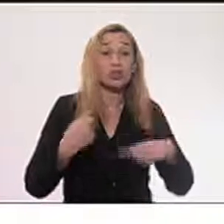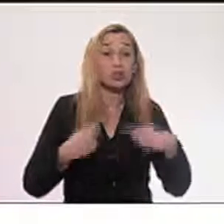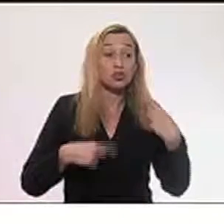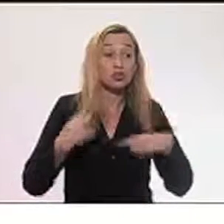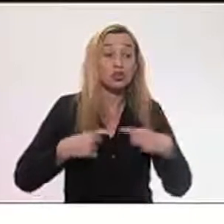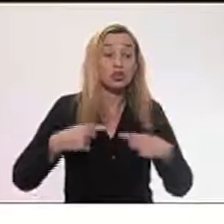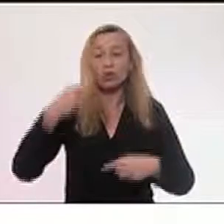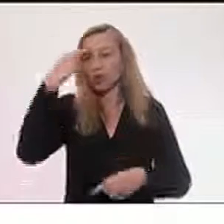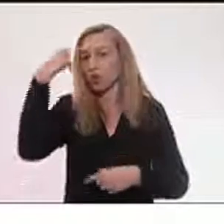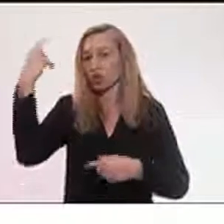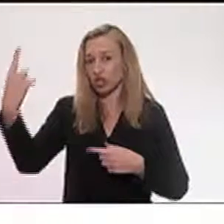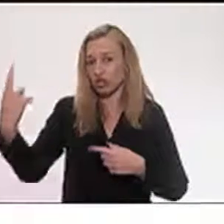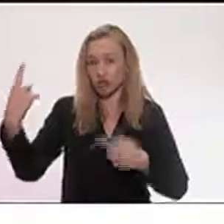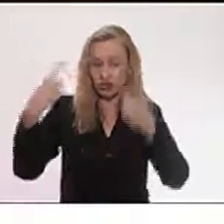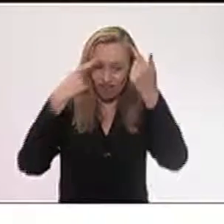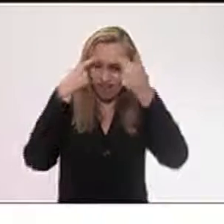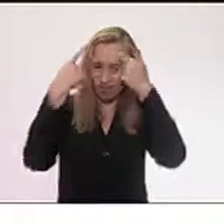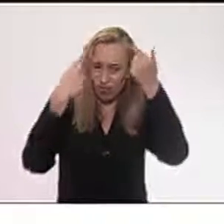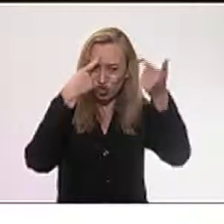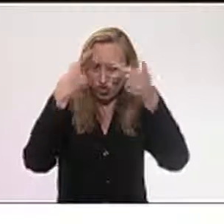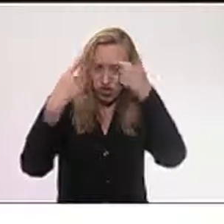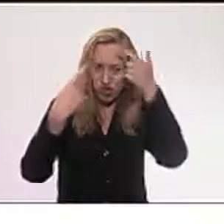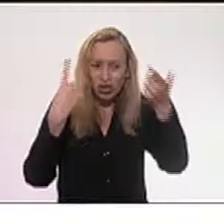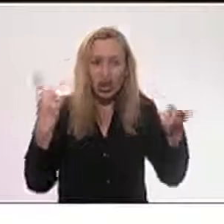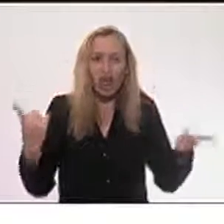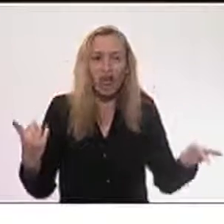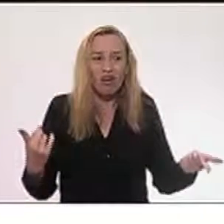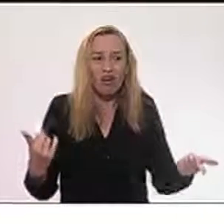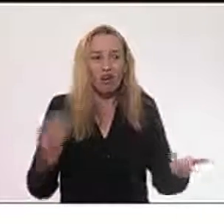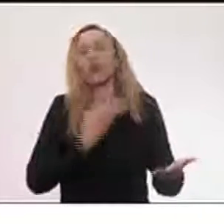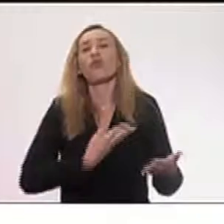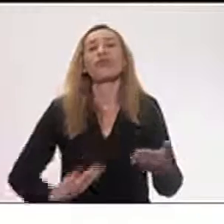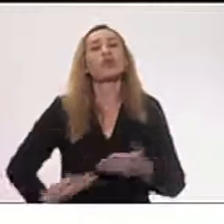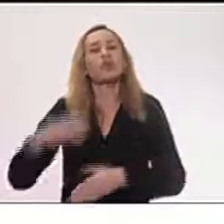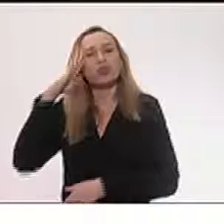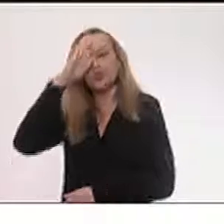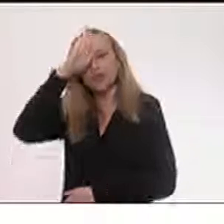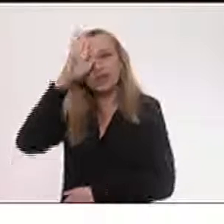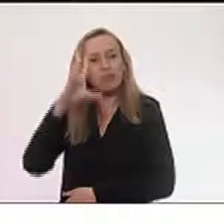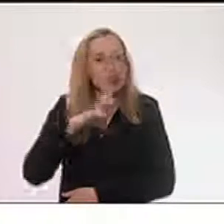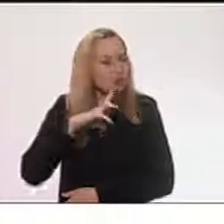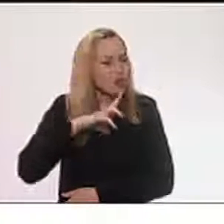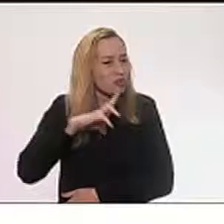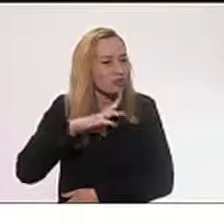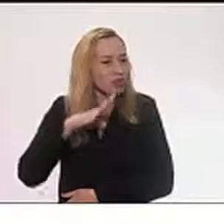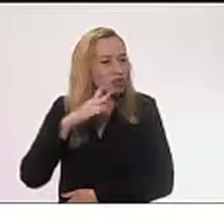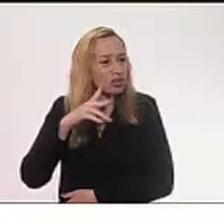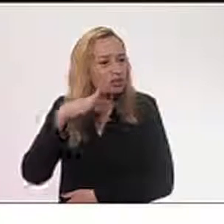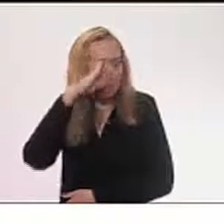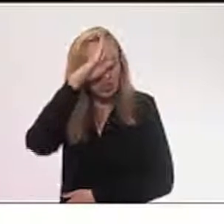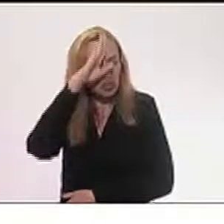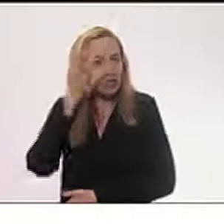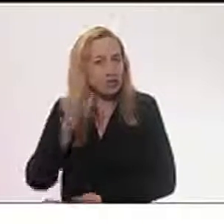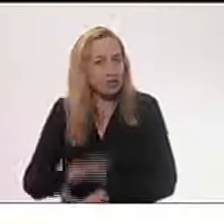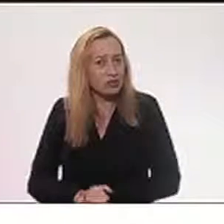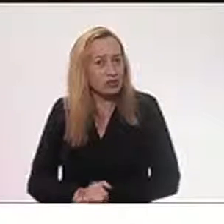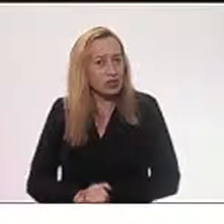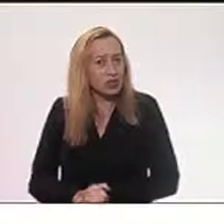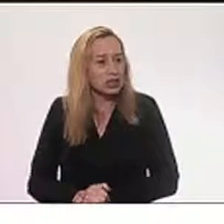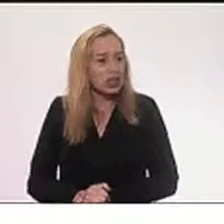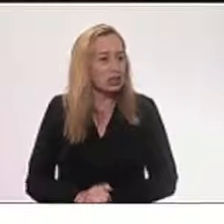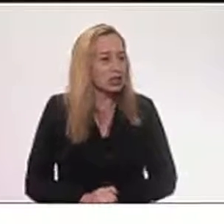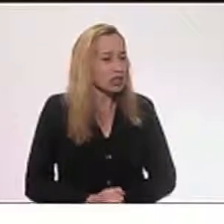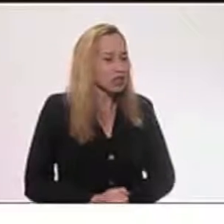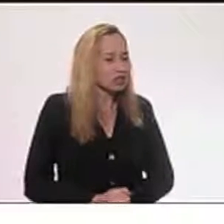ideológico travado pelo governo Bolsonaro e particularmente pelo presidente. O